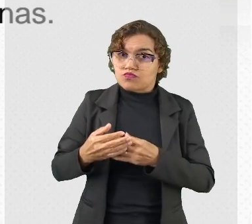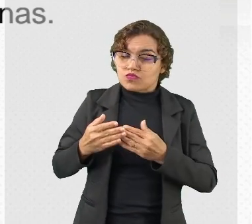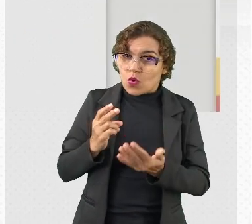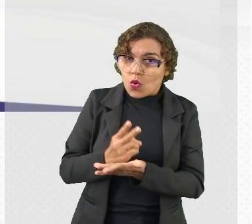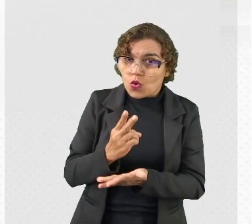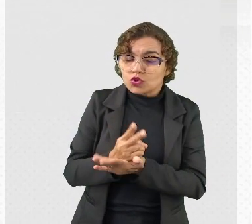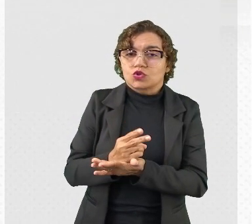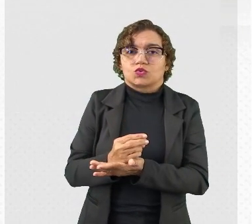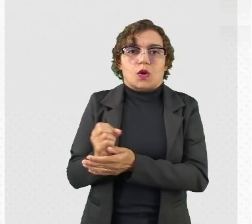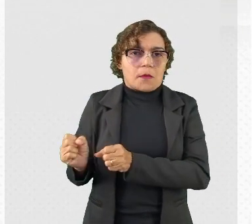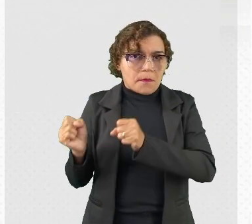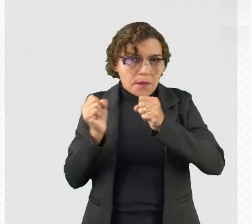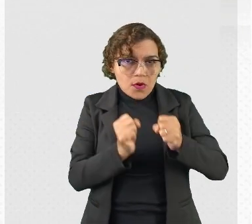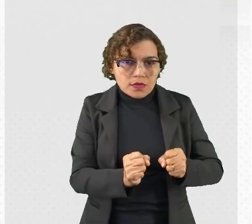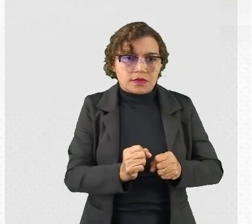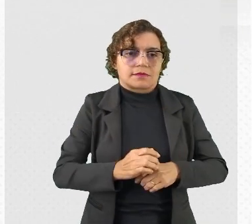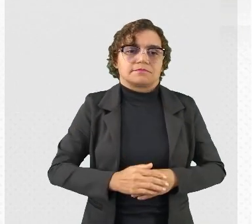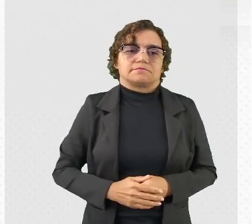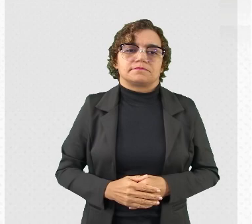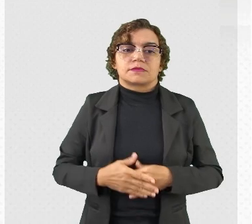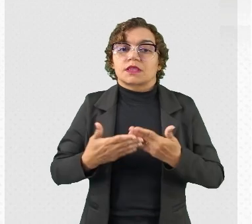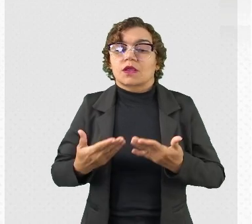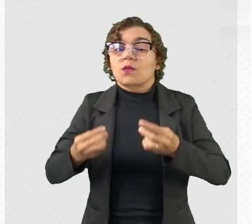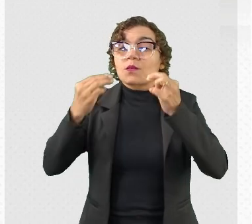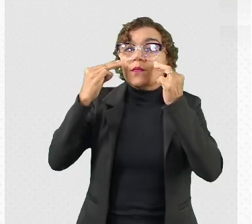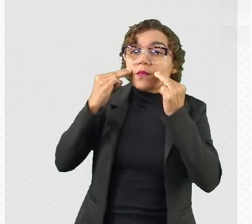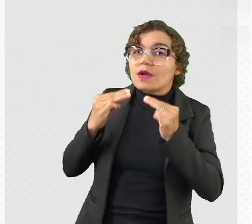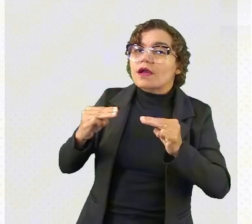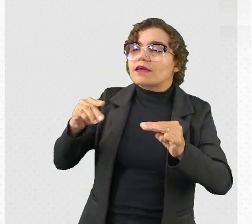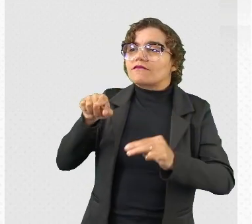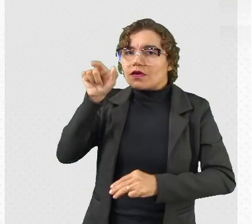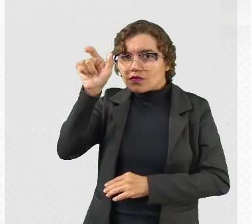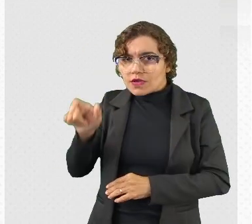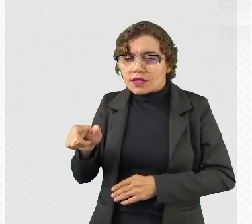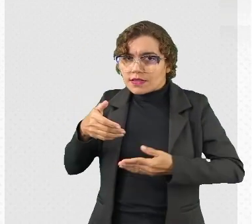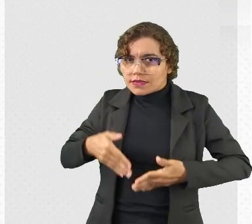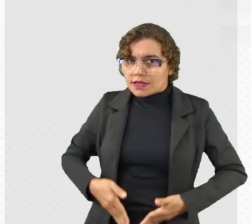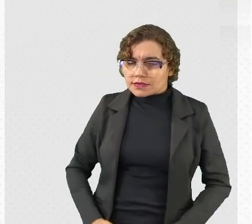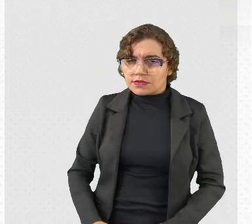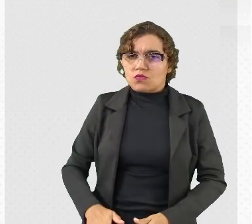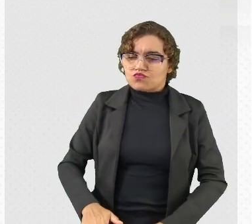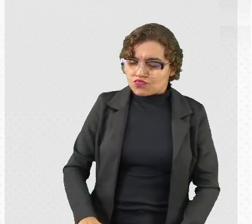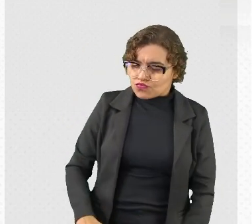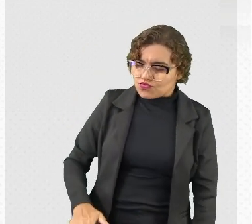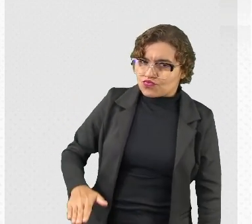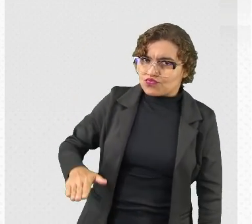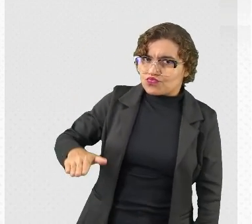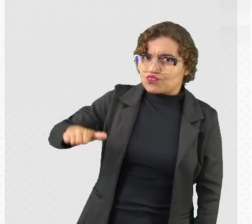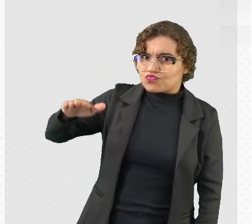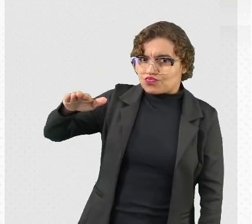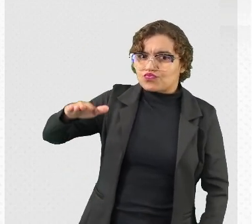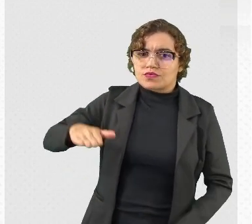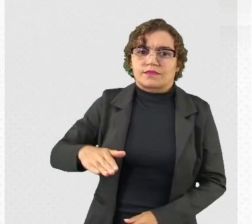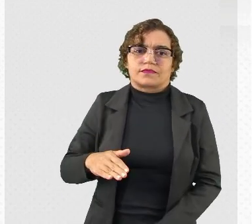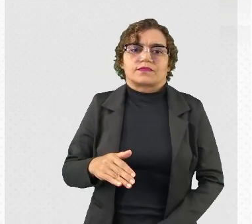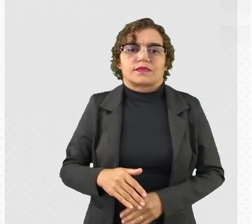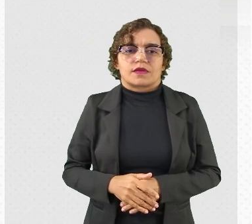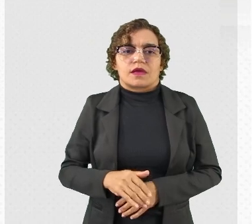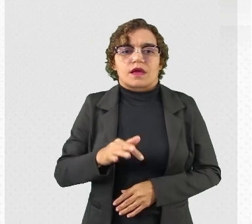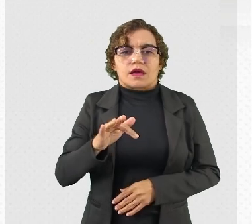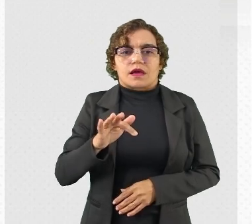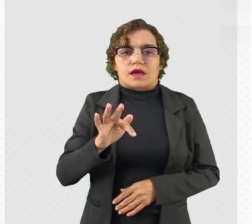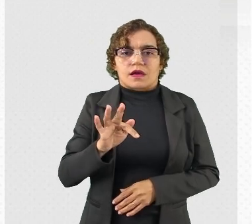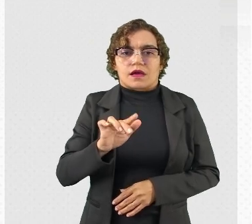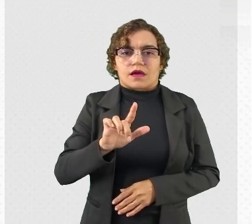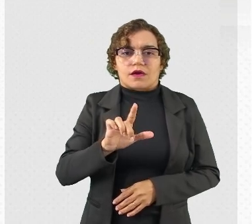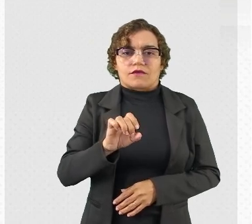melhor. Continuando aqui, o Maquiavel, ele viveu e nasceu em Florença, uma